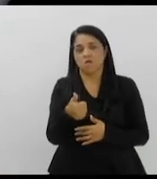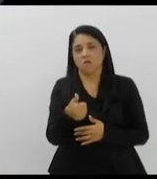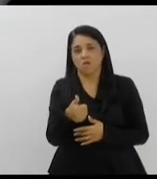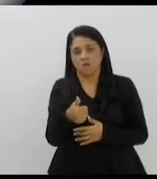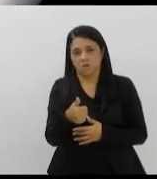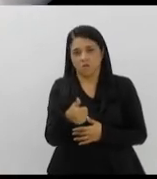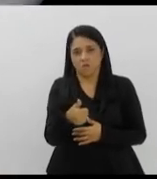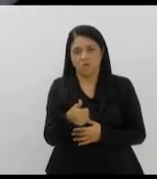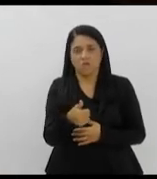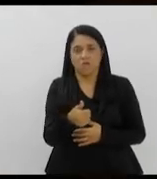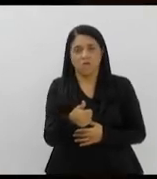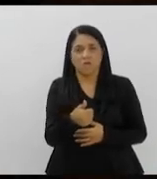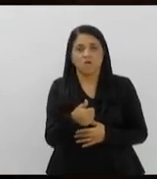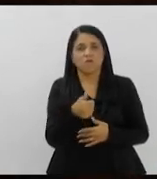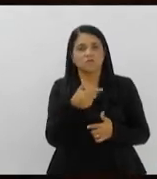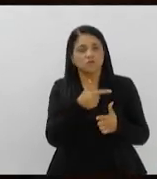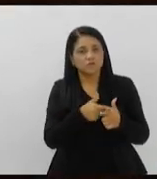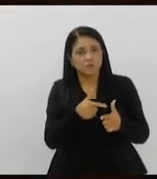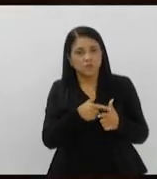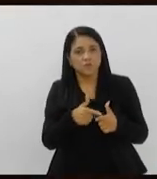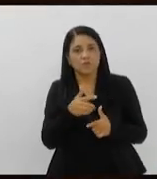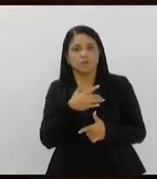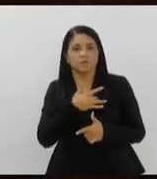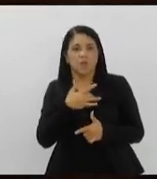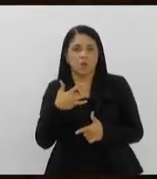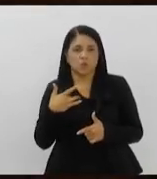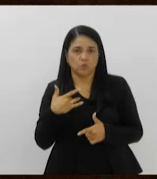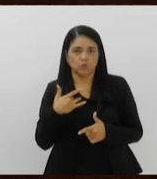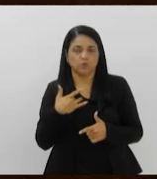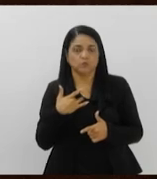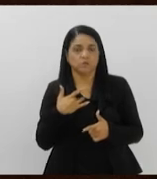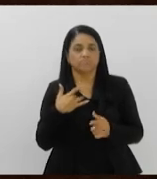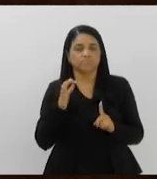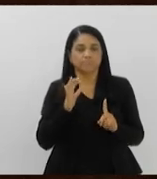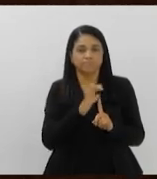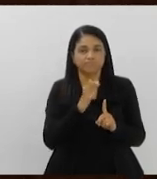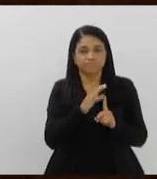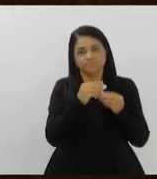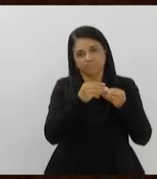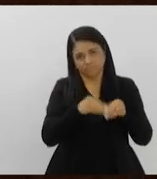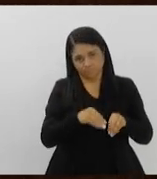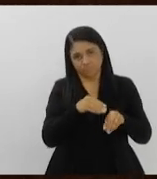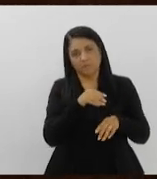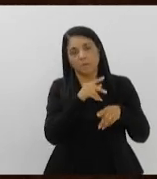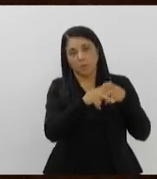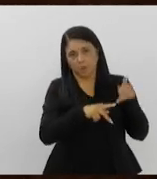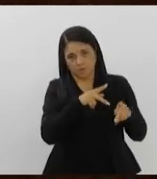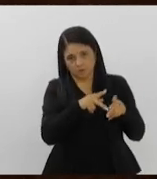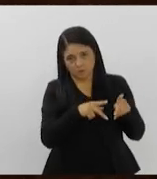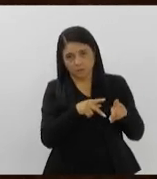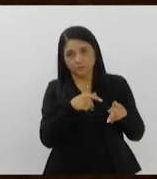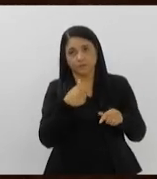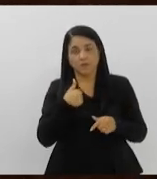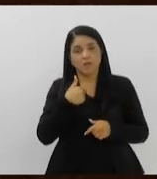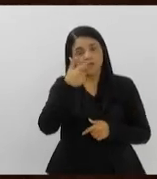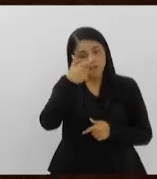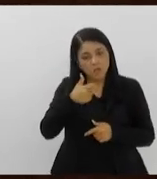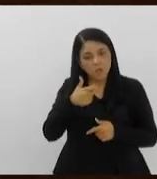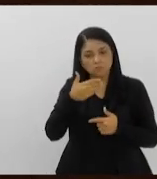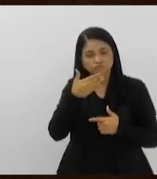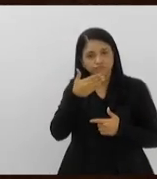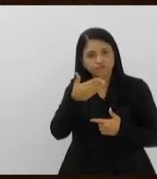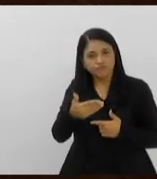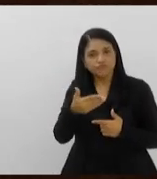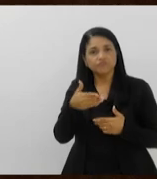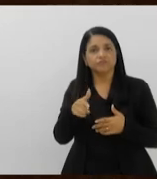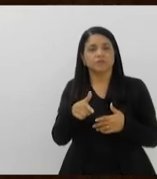muito os problemas de saúde que afetam a população. De forma que eu sou muito favorável a